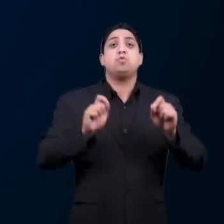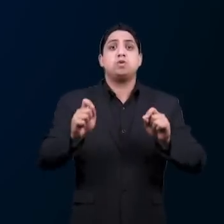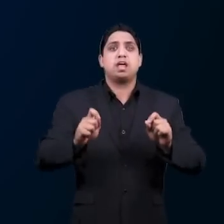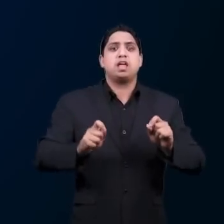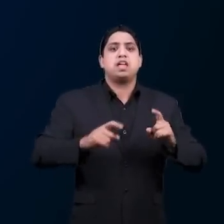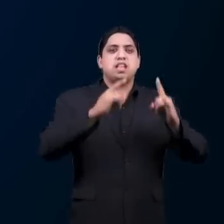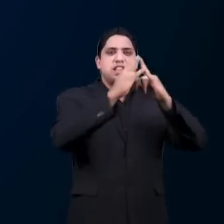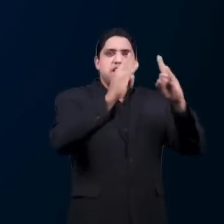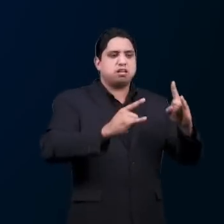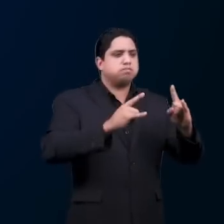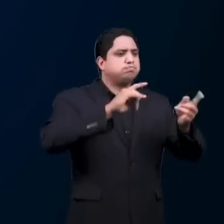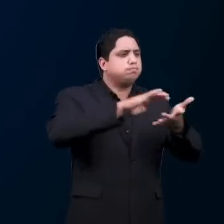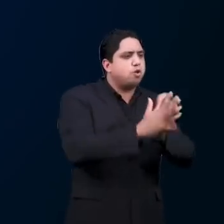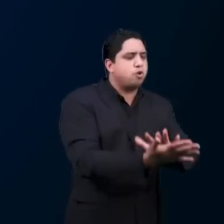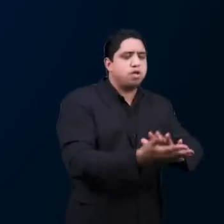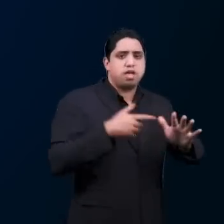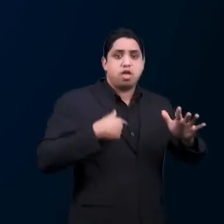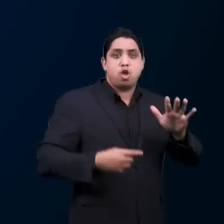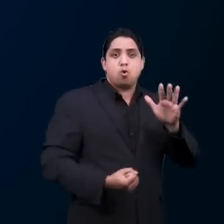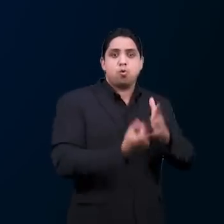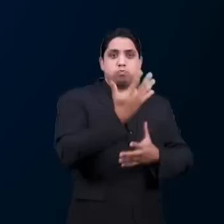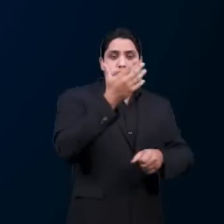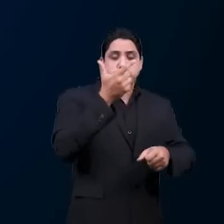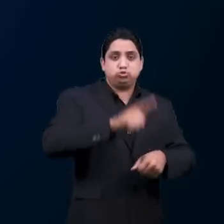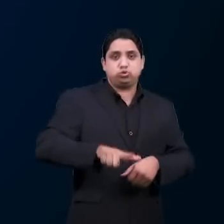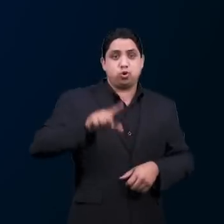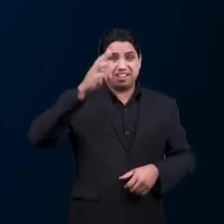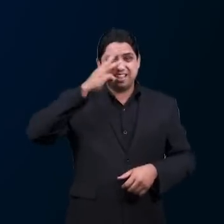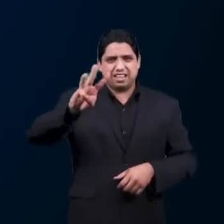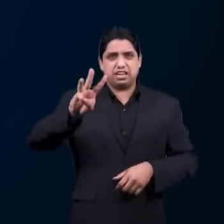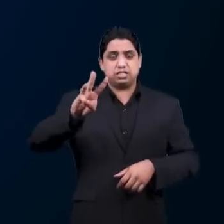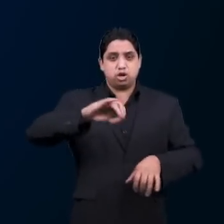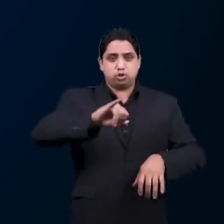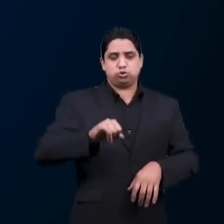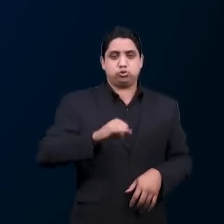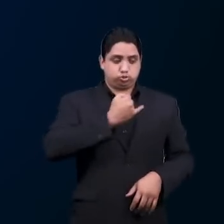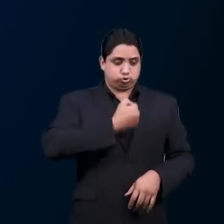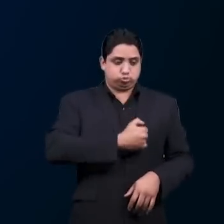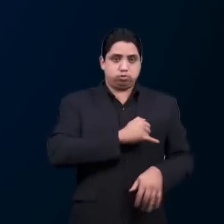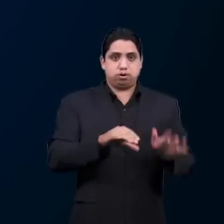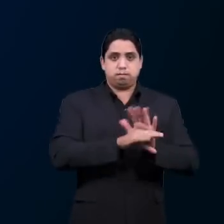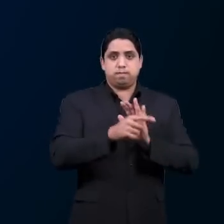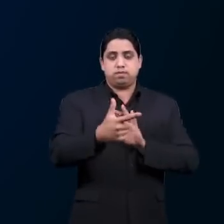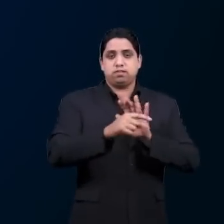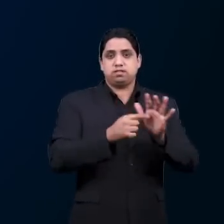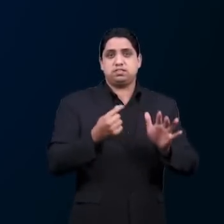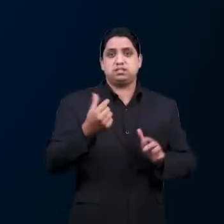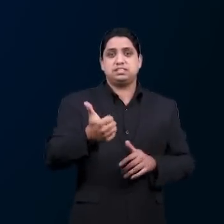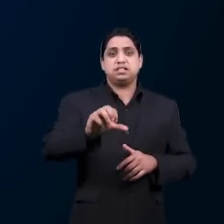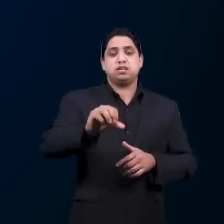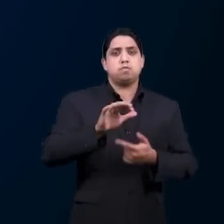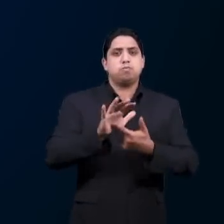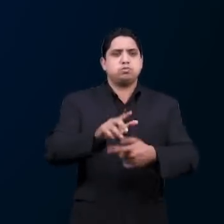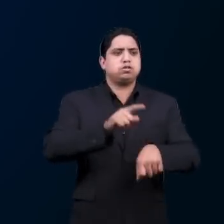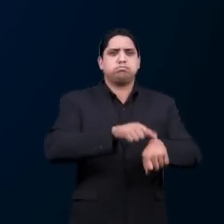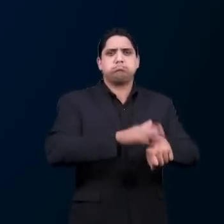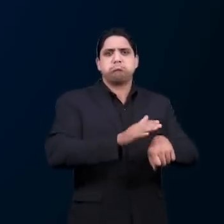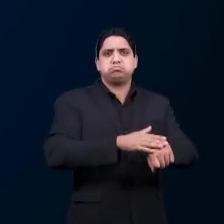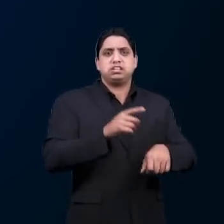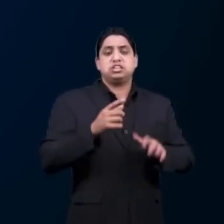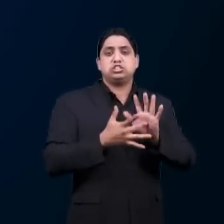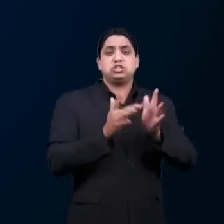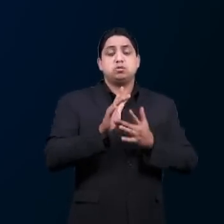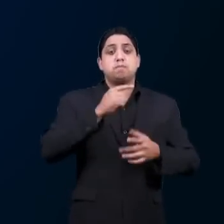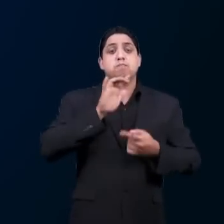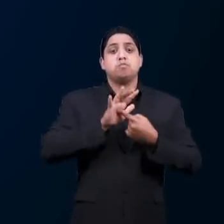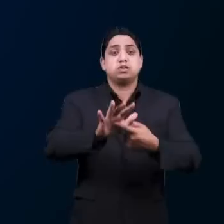disse-lhes: derribai este templo e em 3 dias o levantarei. Em João 2,19. Ele estava falando dele mesmo, acerca